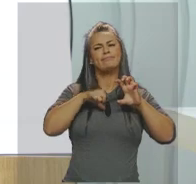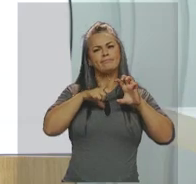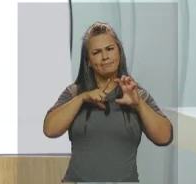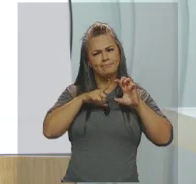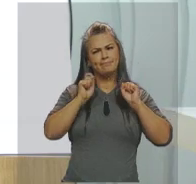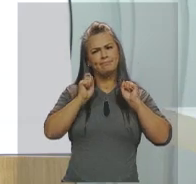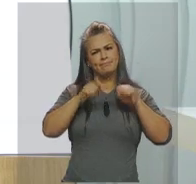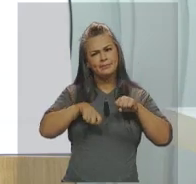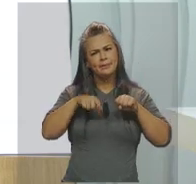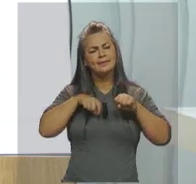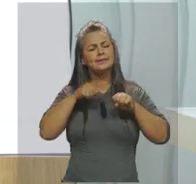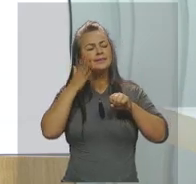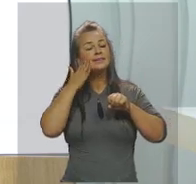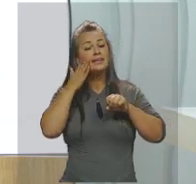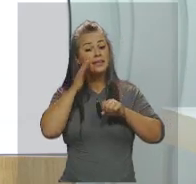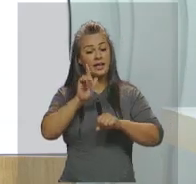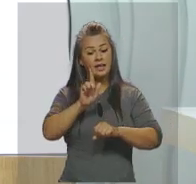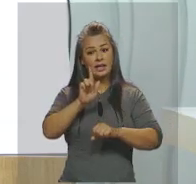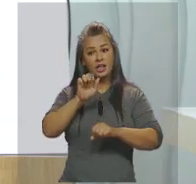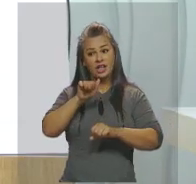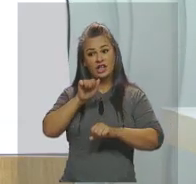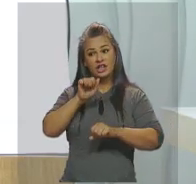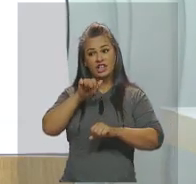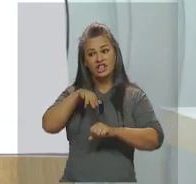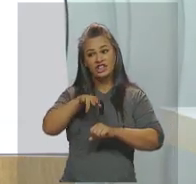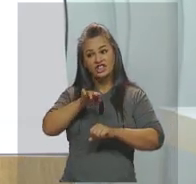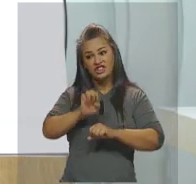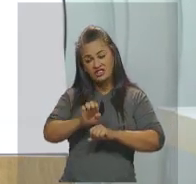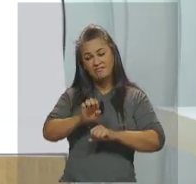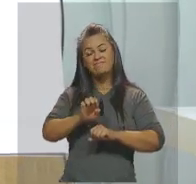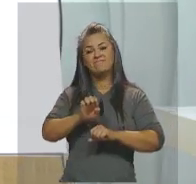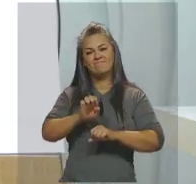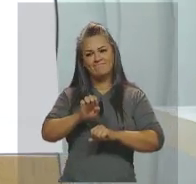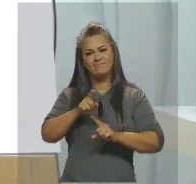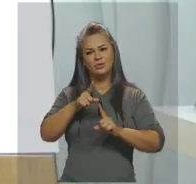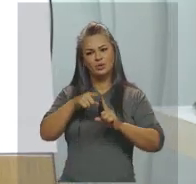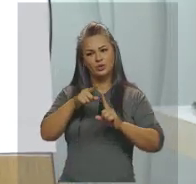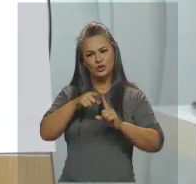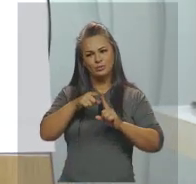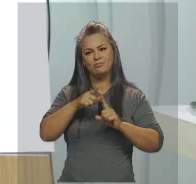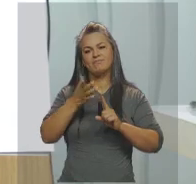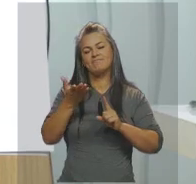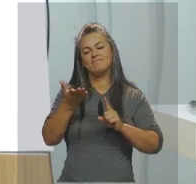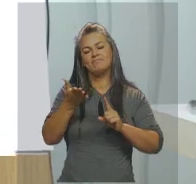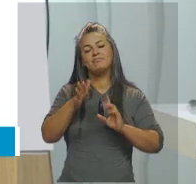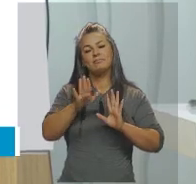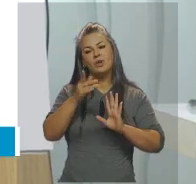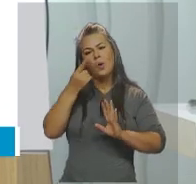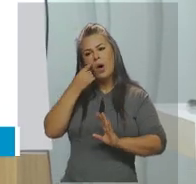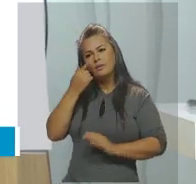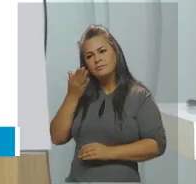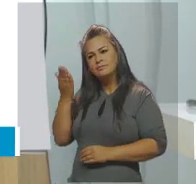do local onde ele vai ocupar, tá? Então, aqui, ó, forma das abóboras.